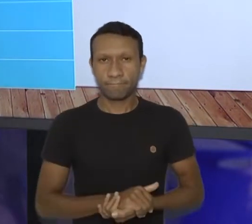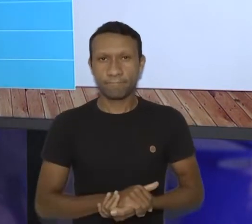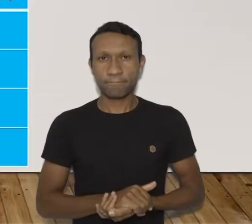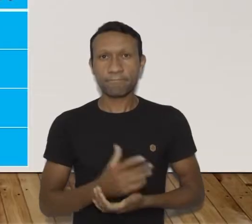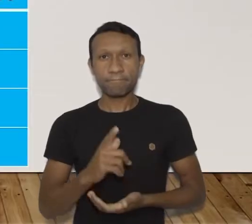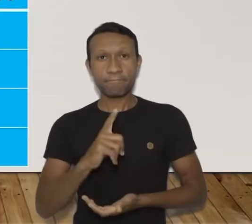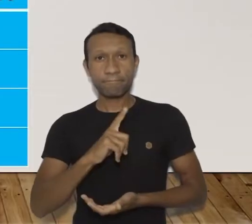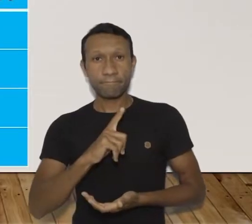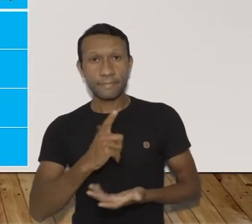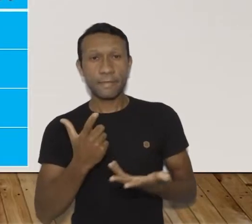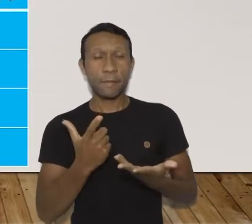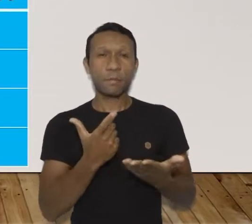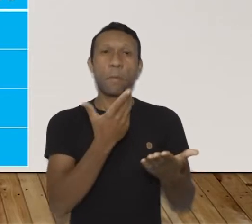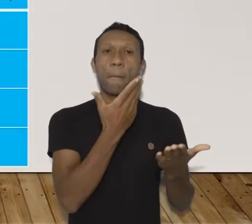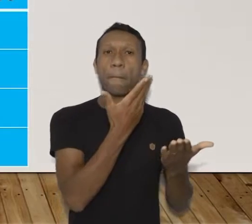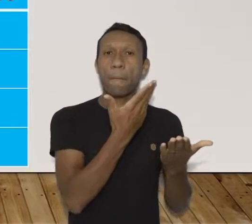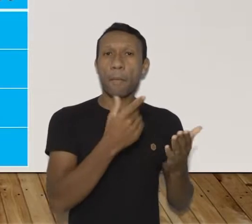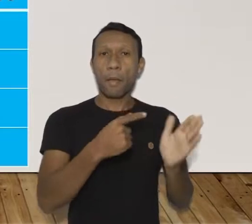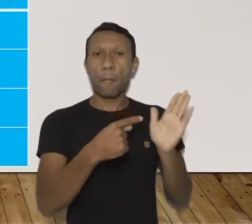nós temos pontos perdidos,